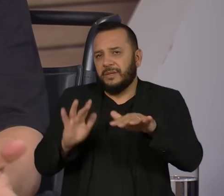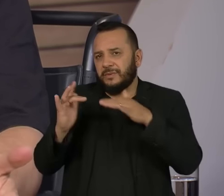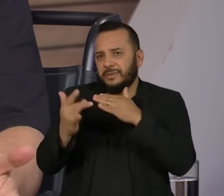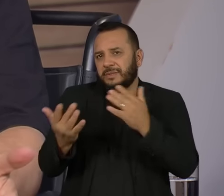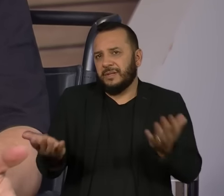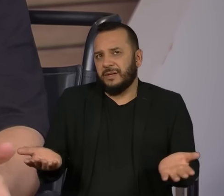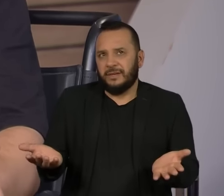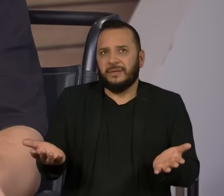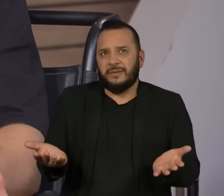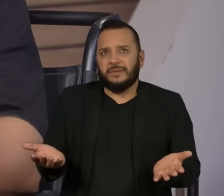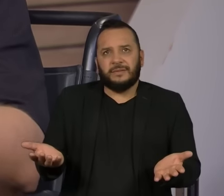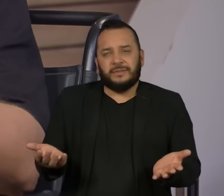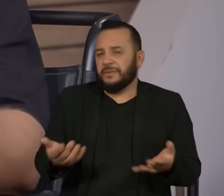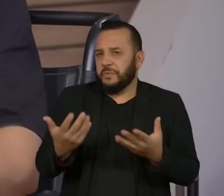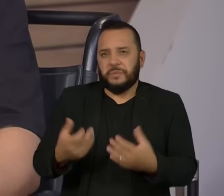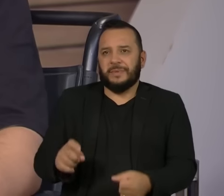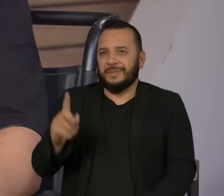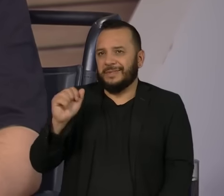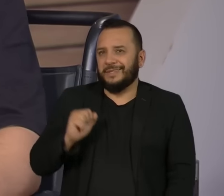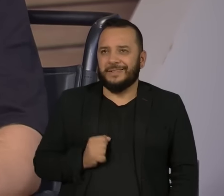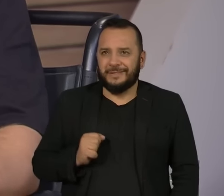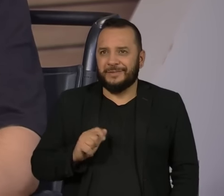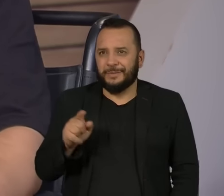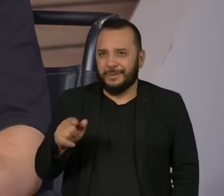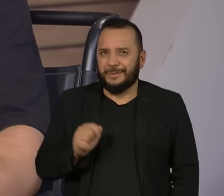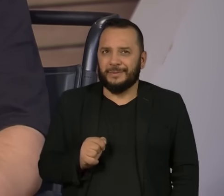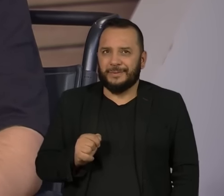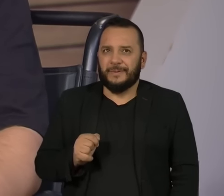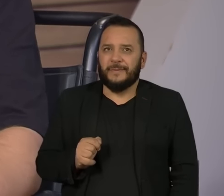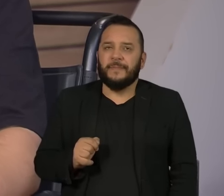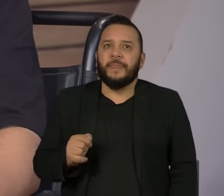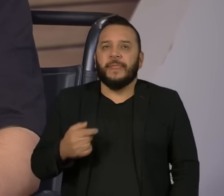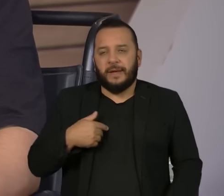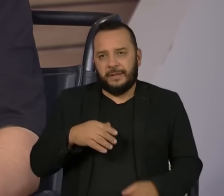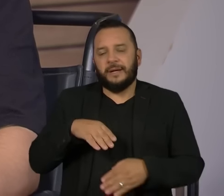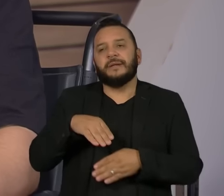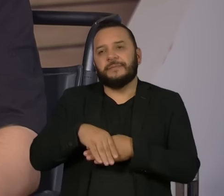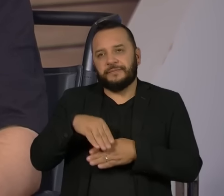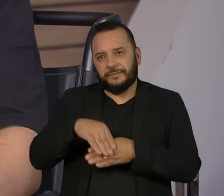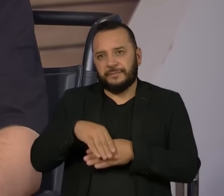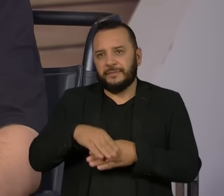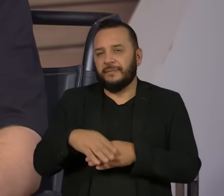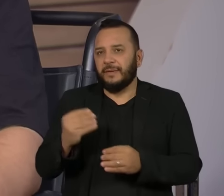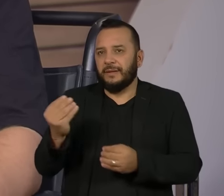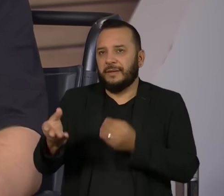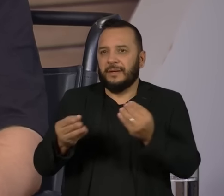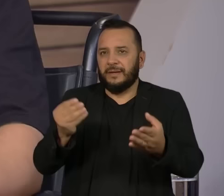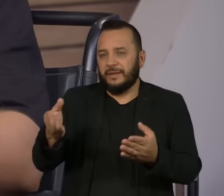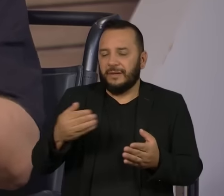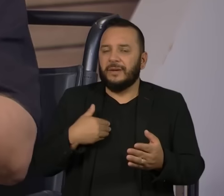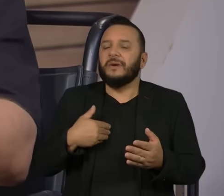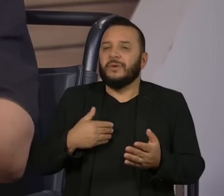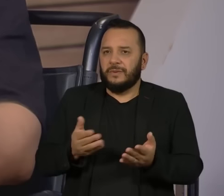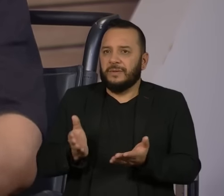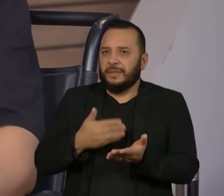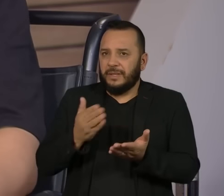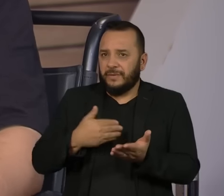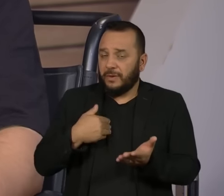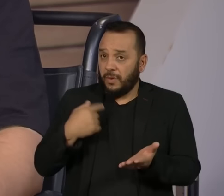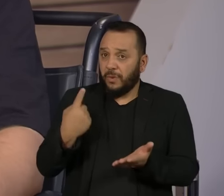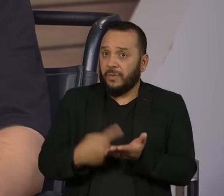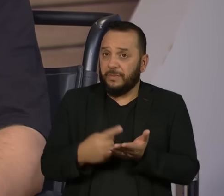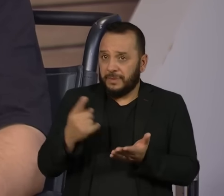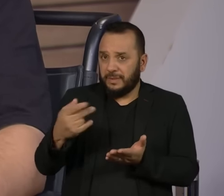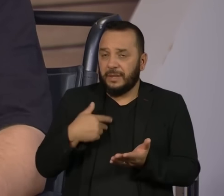isso a gente não vai poder aceitar, né, uma coisa dessa. Então, aí a editora doou os livros, eu combinei com os alunos que eu